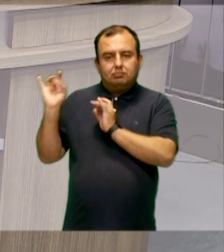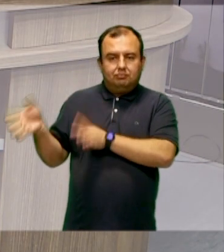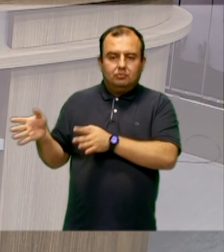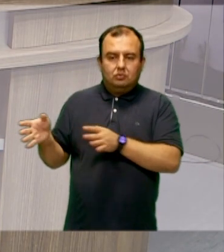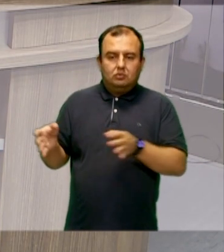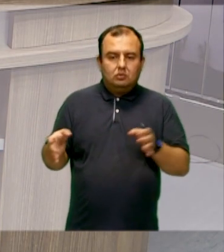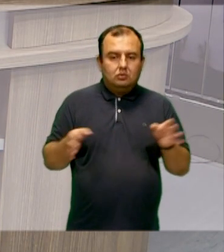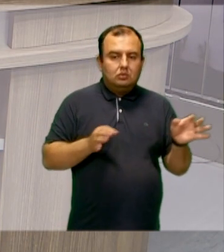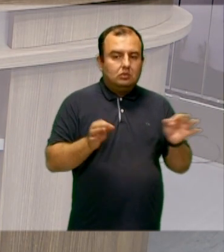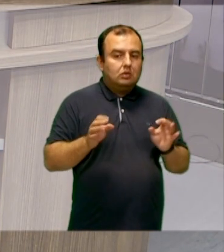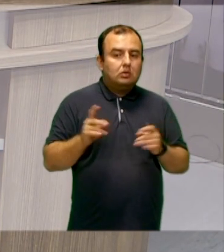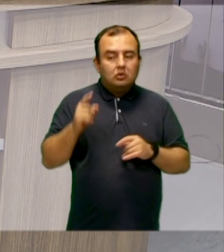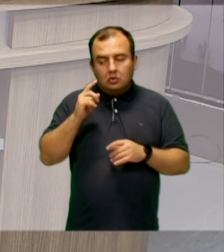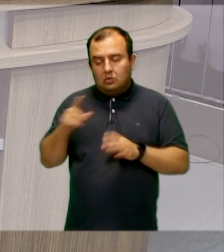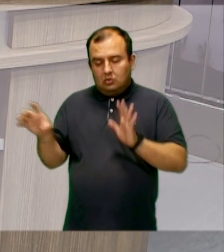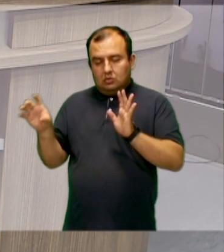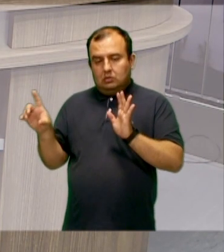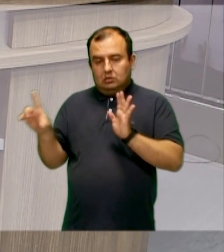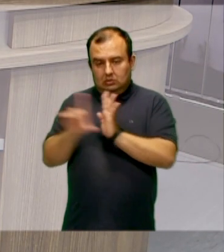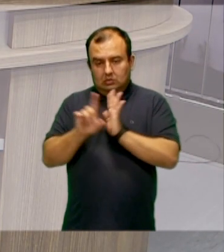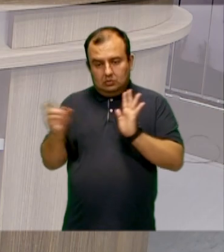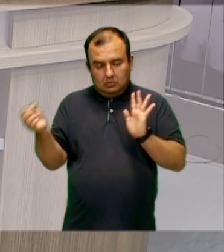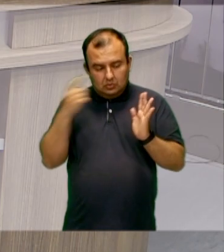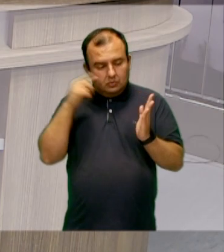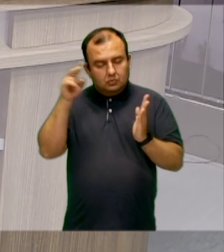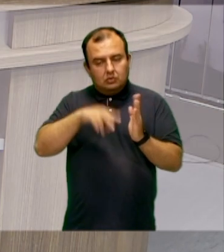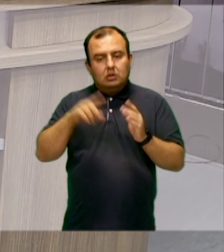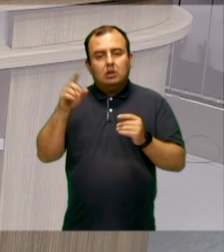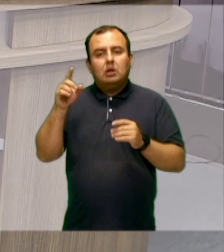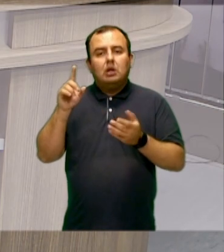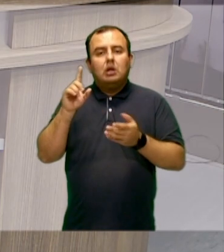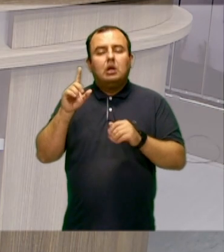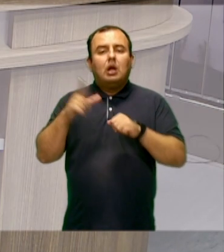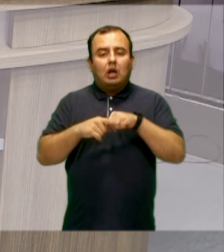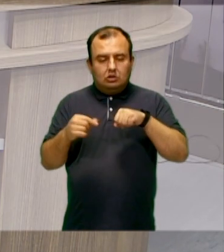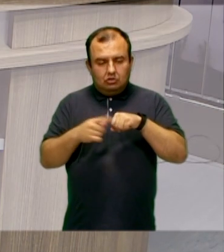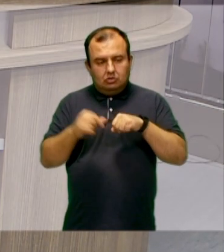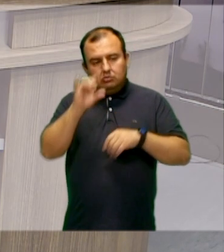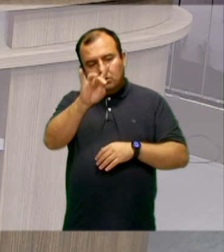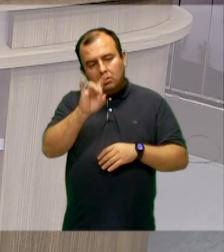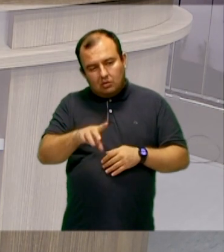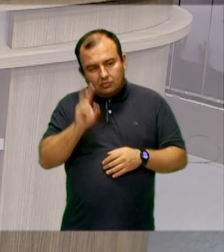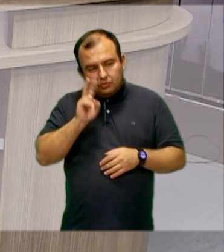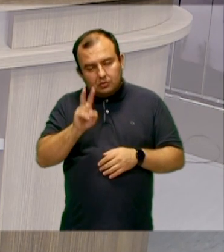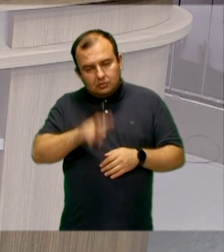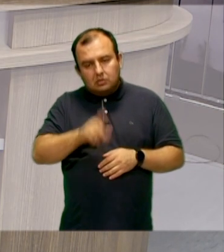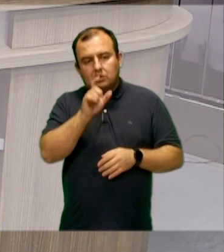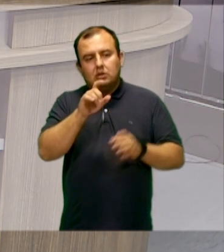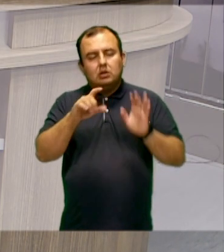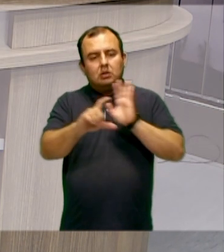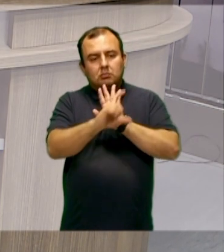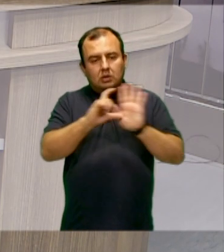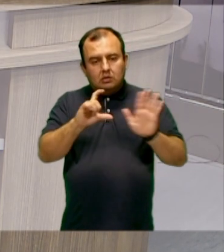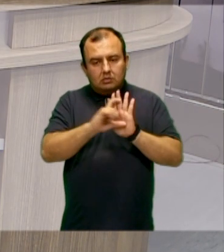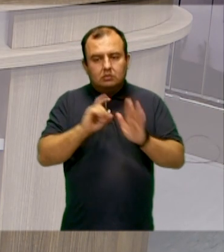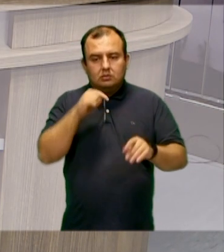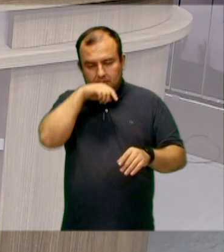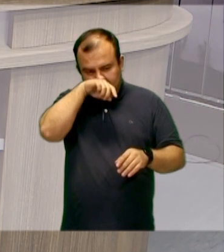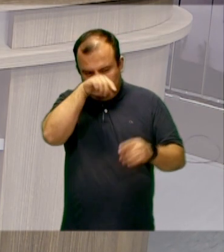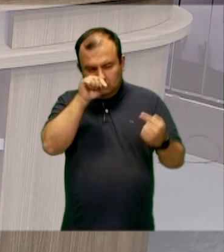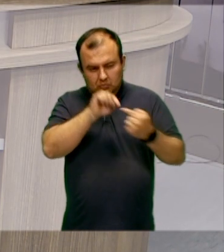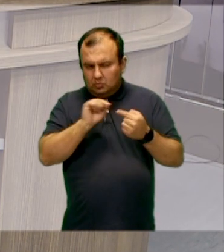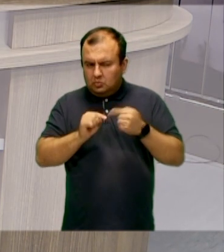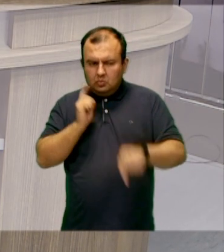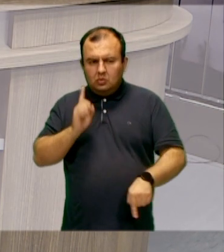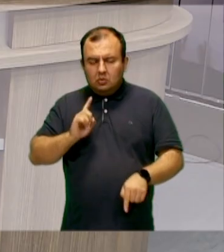lado e vamos... Não, a gente vai olhar, e é como a gente está fazendo, estamos olhando artigo por artigo, né? Cada parágrafo, e vendo, isso aqui atende, não